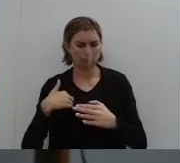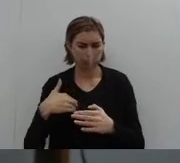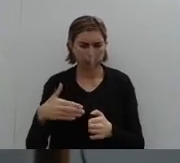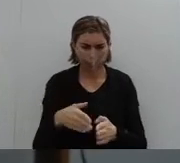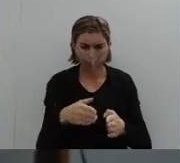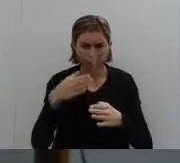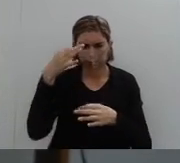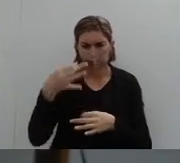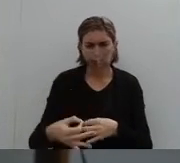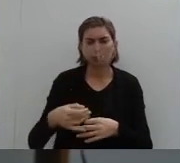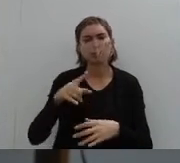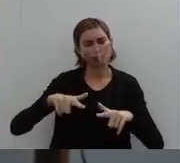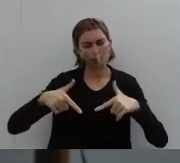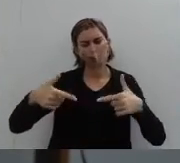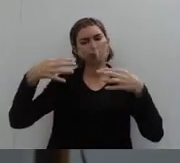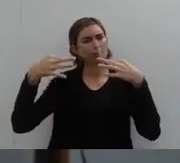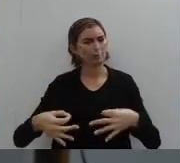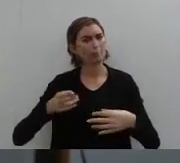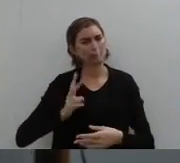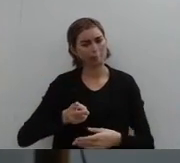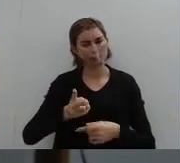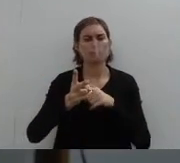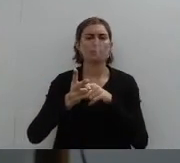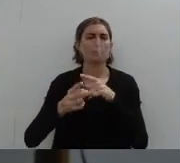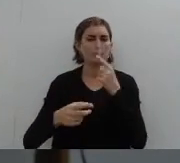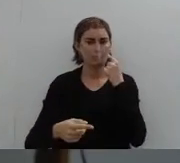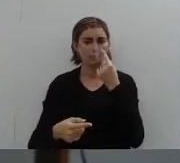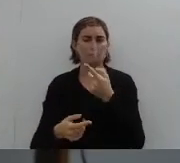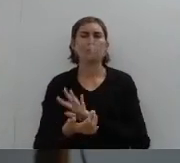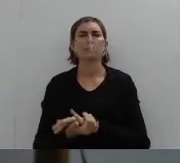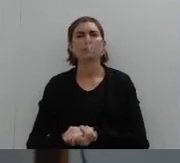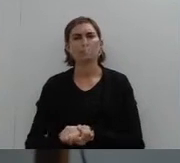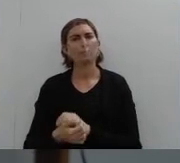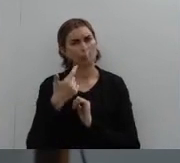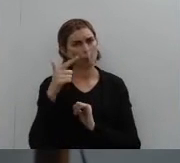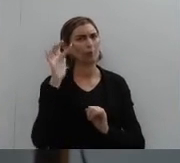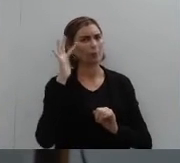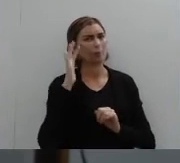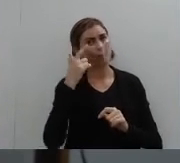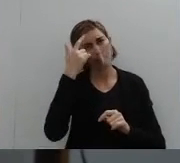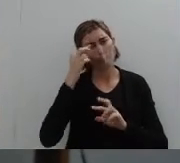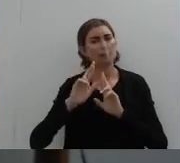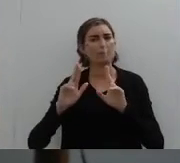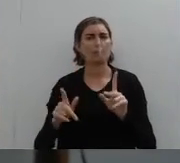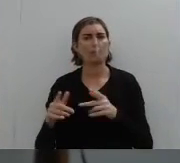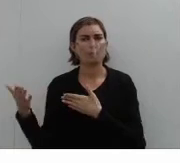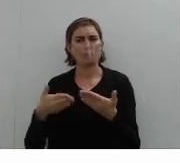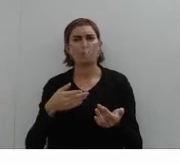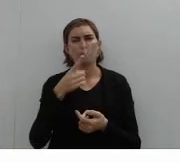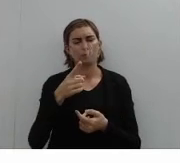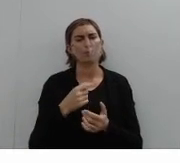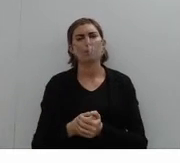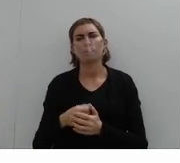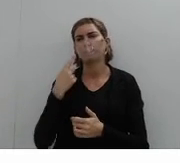caminho correto, suas ações vão ser corretas. Vamos ver aqui que tem outros filósofos que pensam o contrário. Convido você de novo a